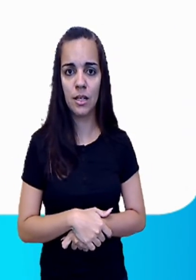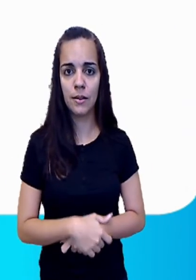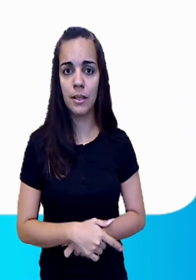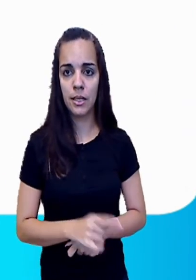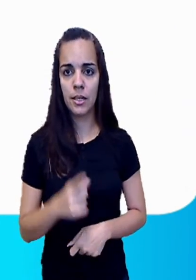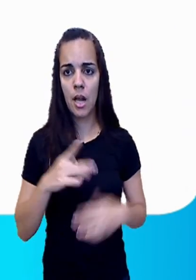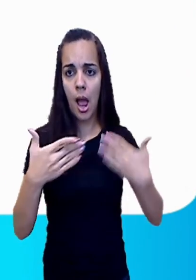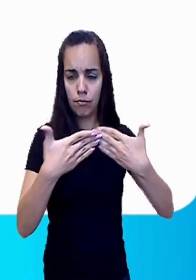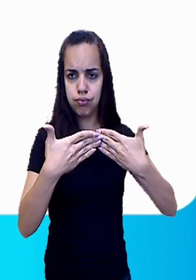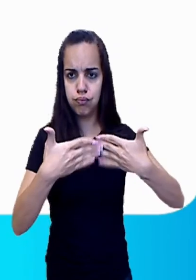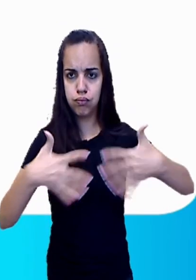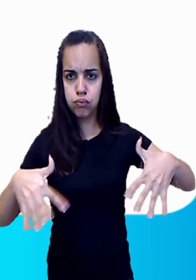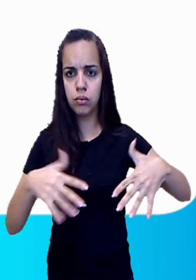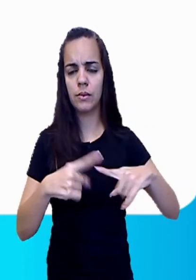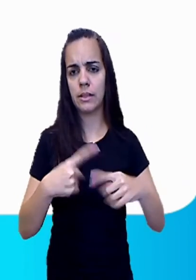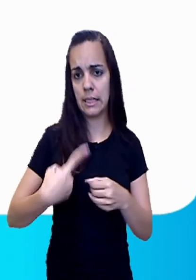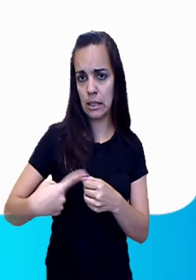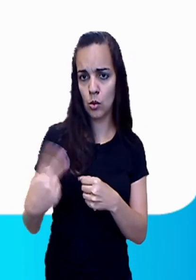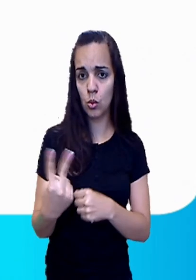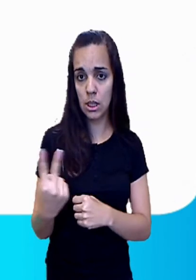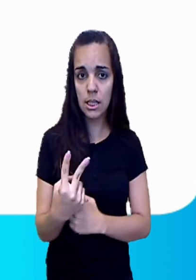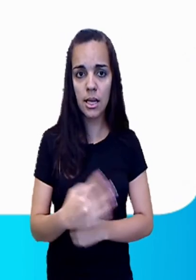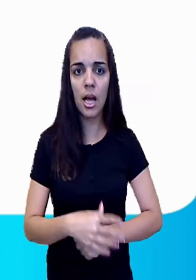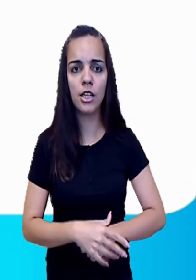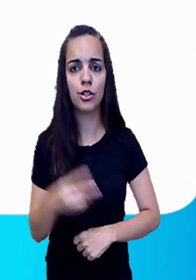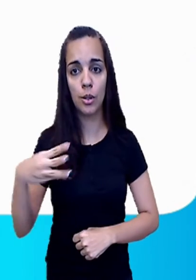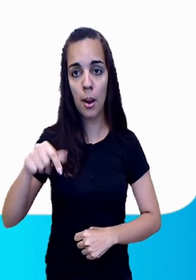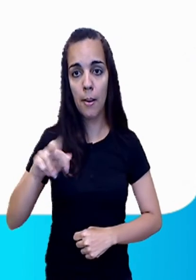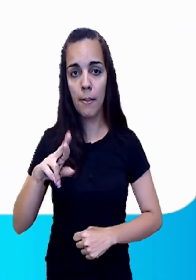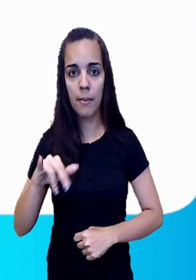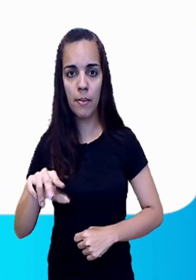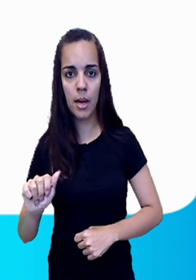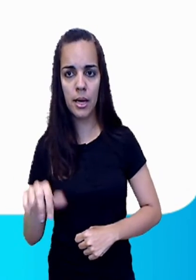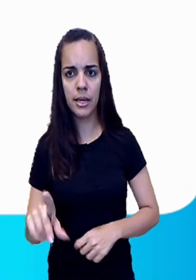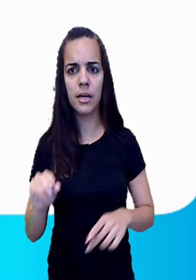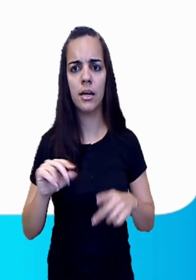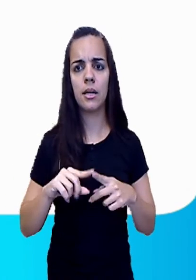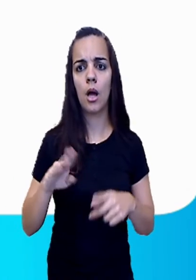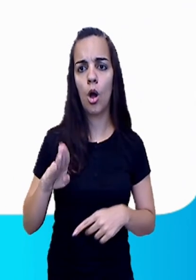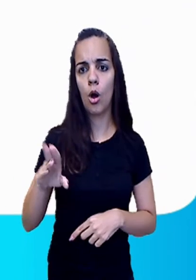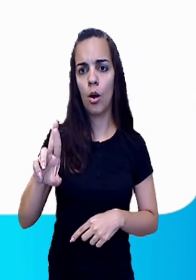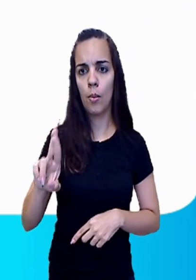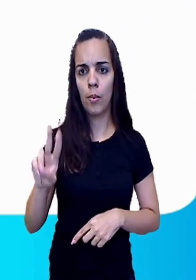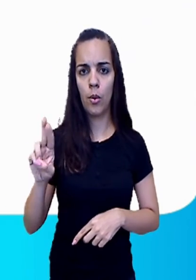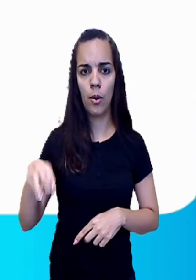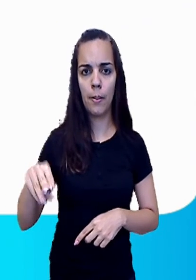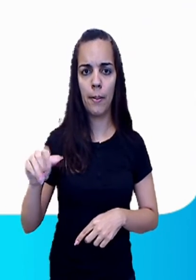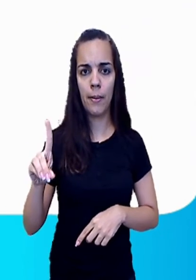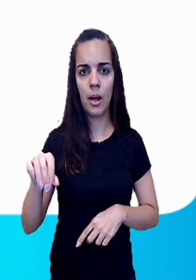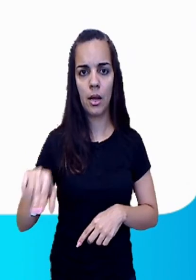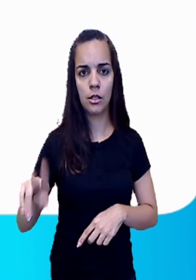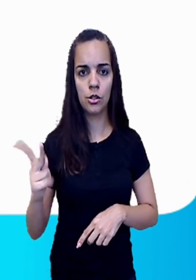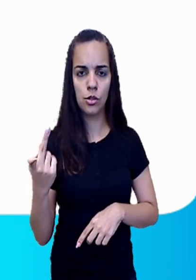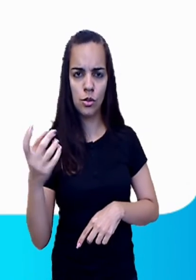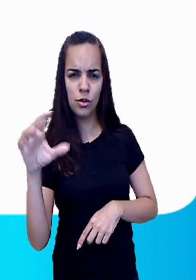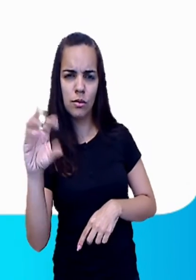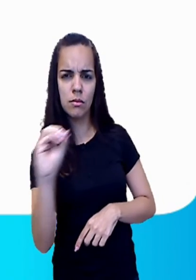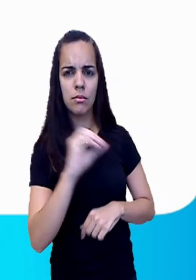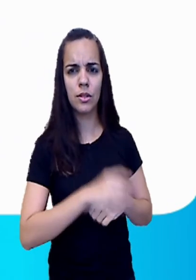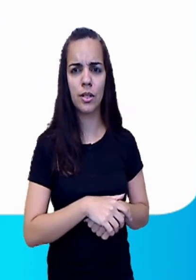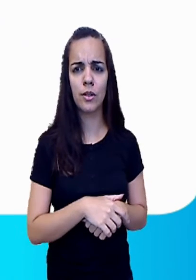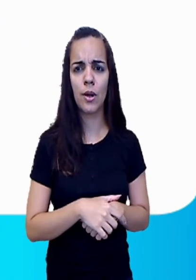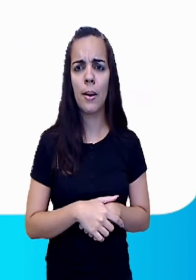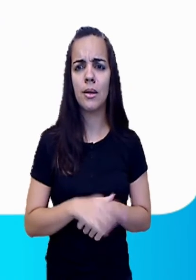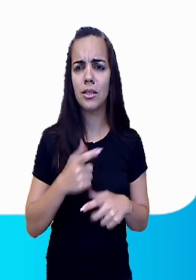barragens rompidas de Mariana e Brumadinho foi um dos maiores impactos ambientais do nosso país. A lama de rejeito, destruição